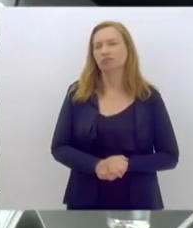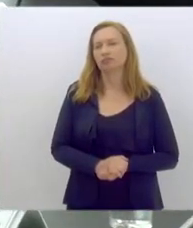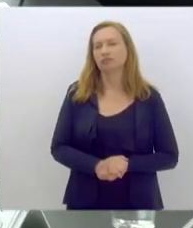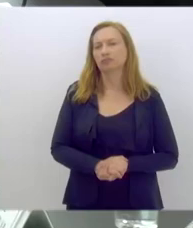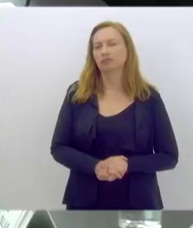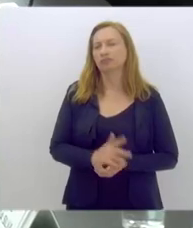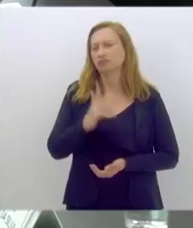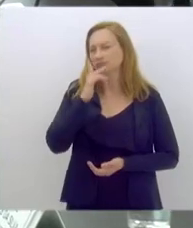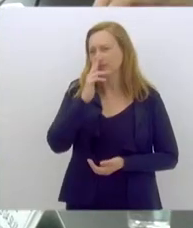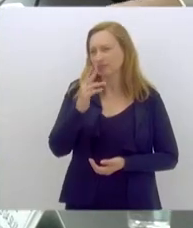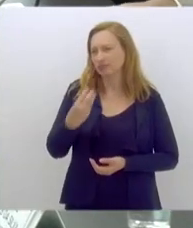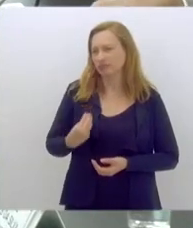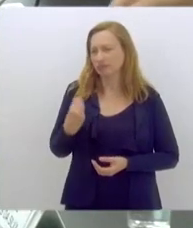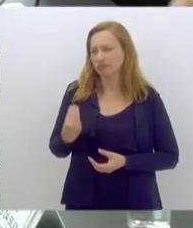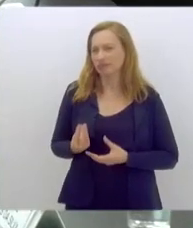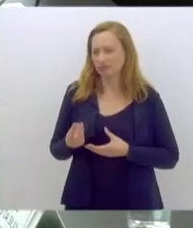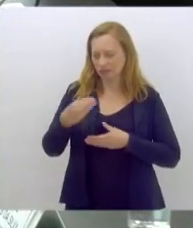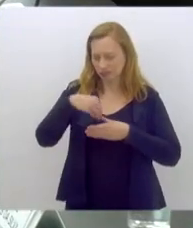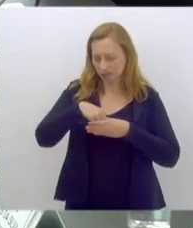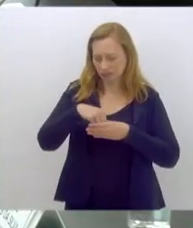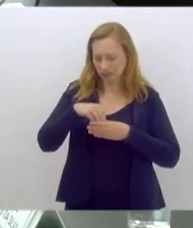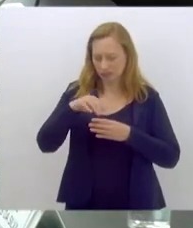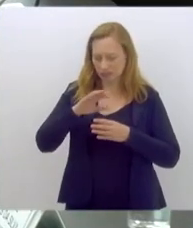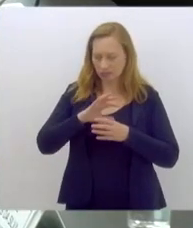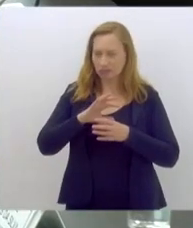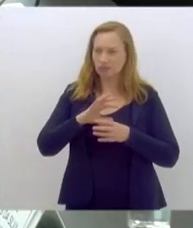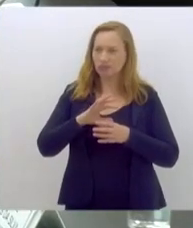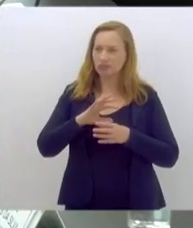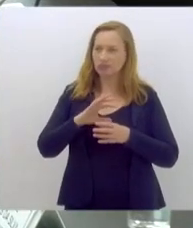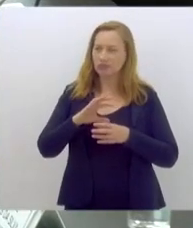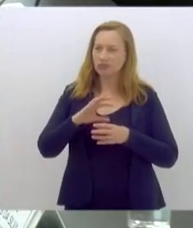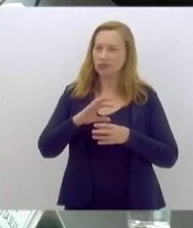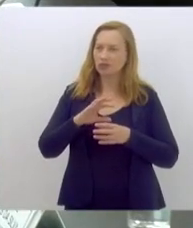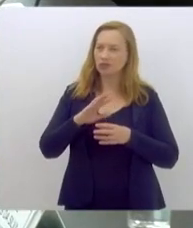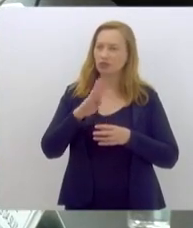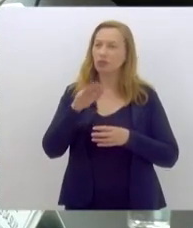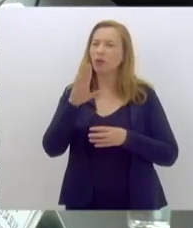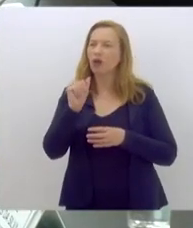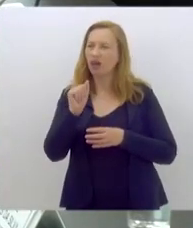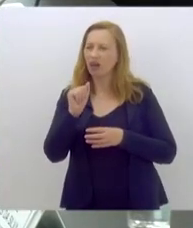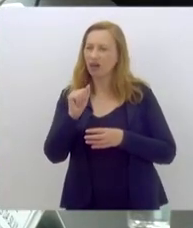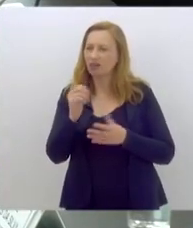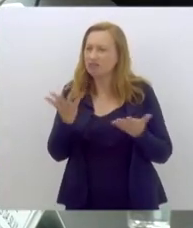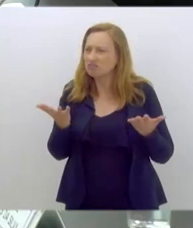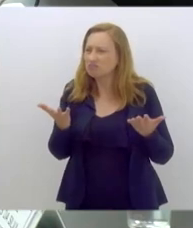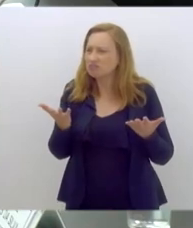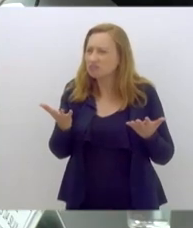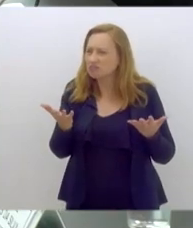numa bolha quer dizer o lixo vivo numa bolha